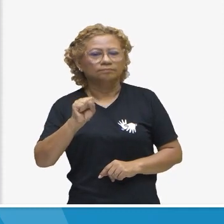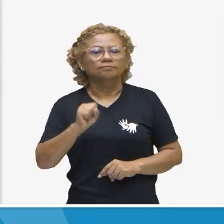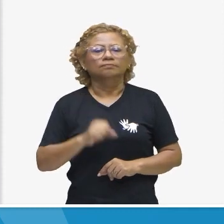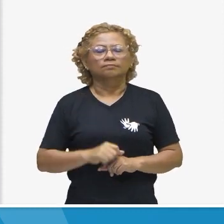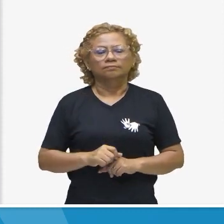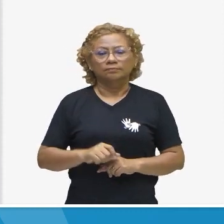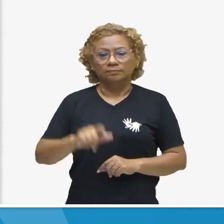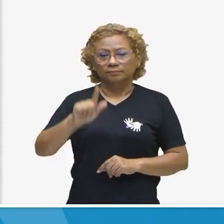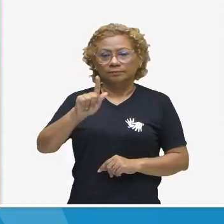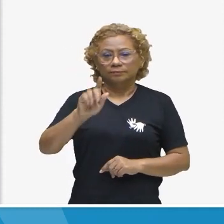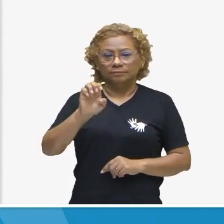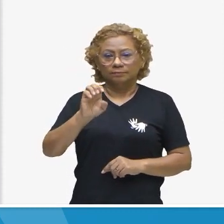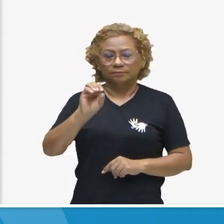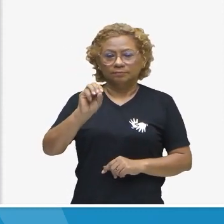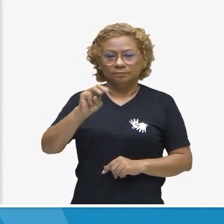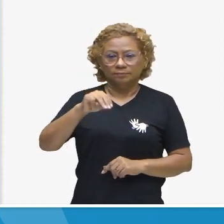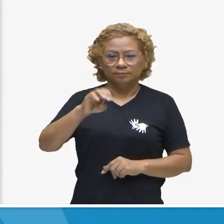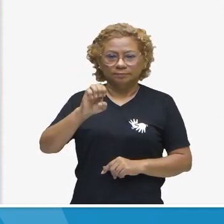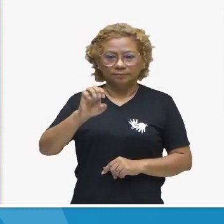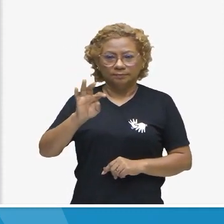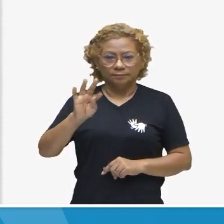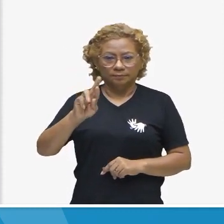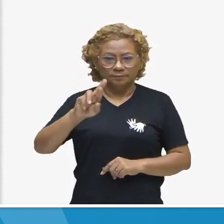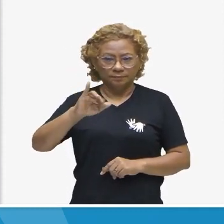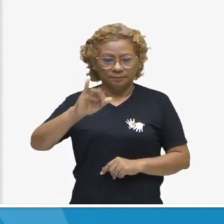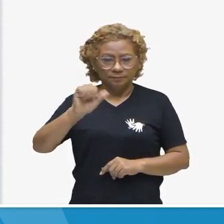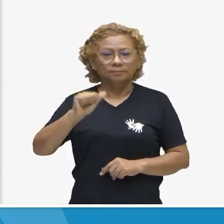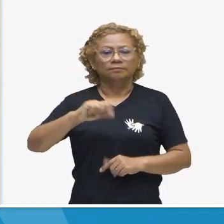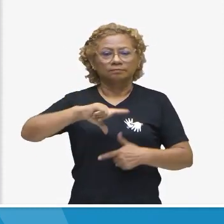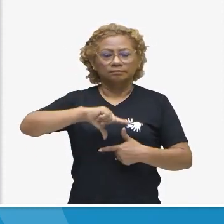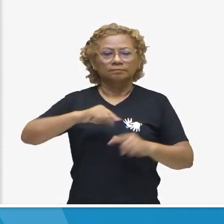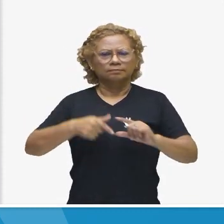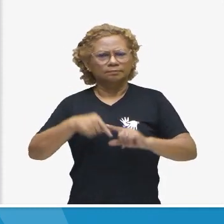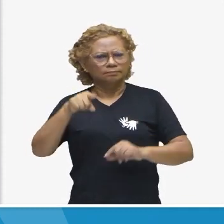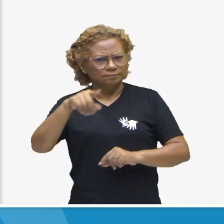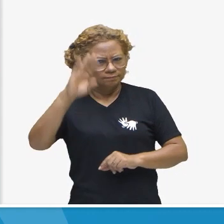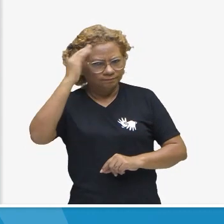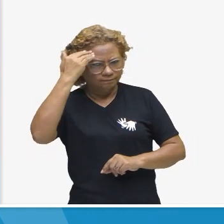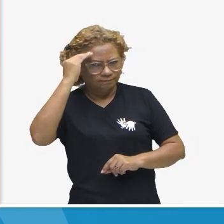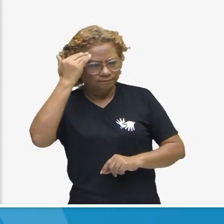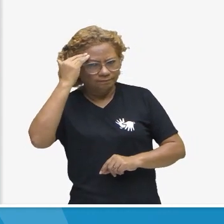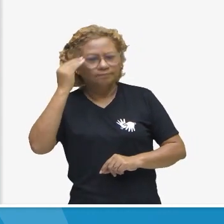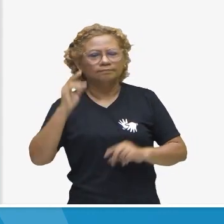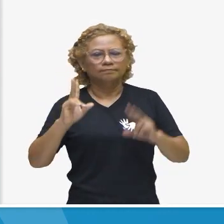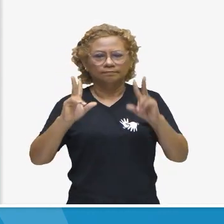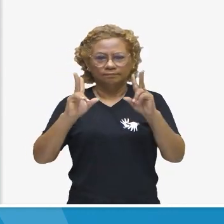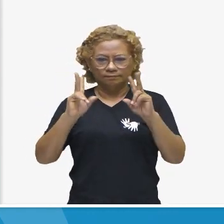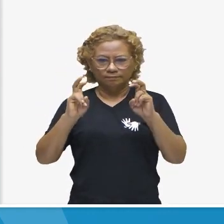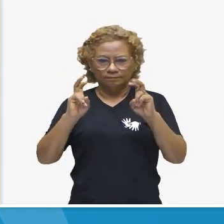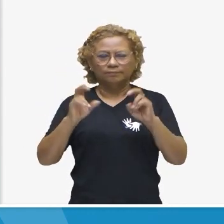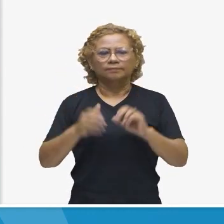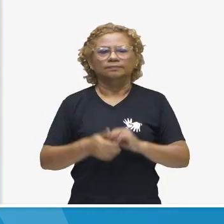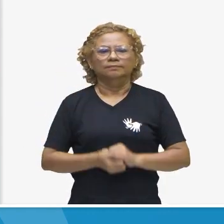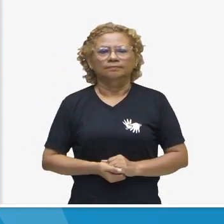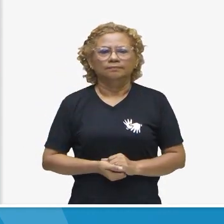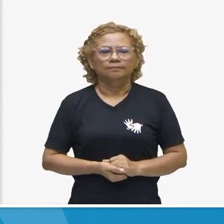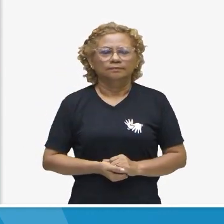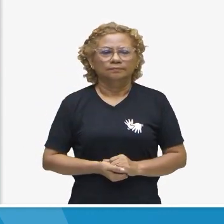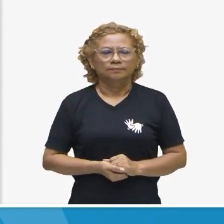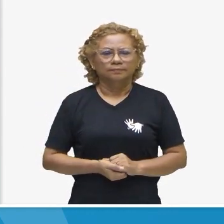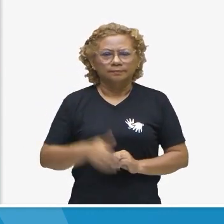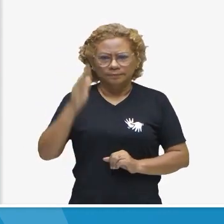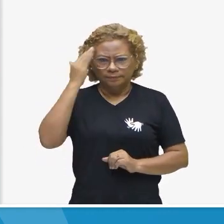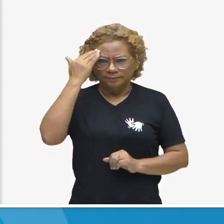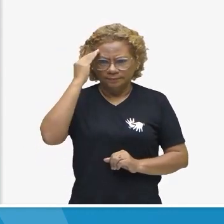bem compassada, de forma bem tranquila, que é para vocês entenderem de fato esse conteúdo. Para a gente